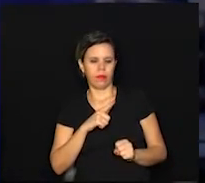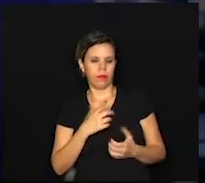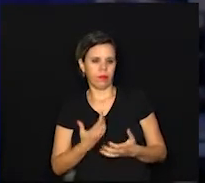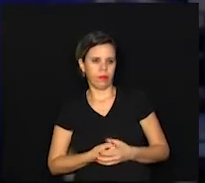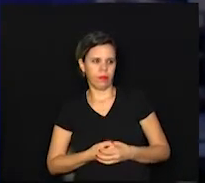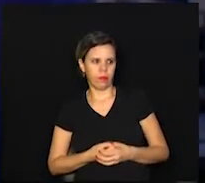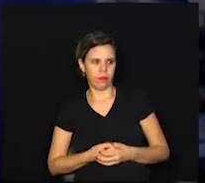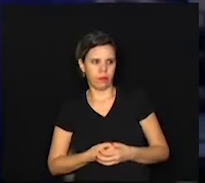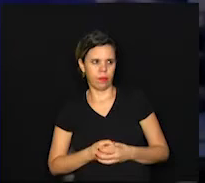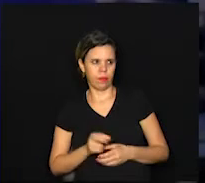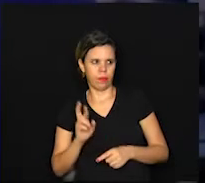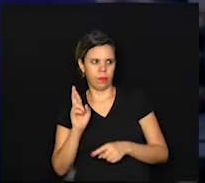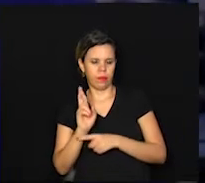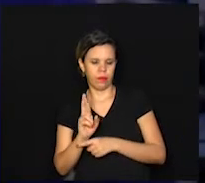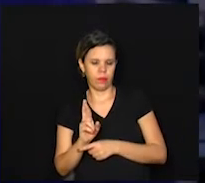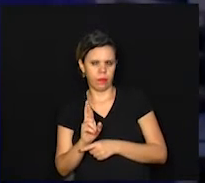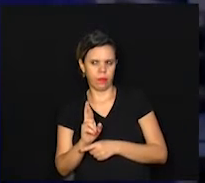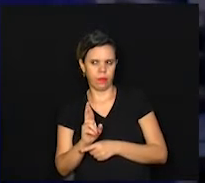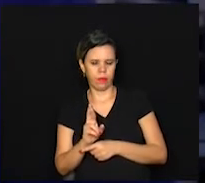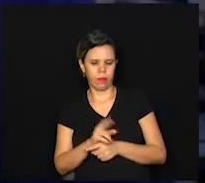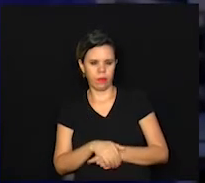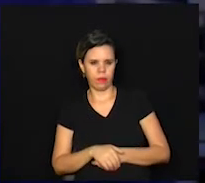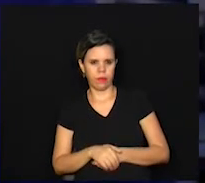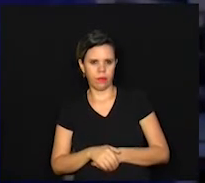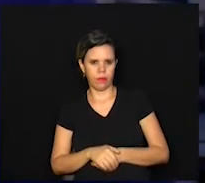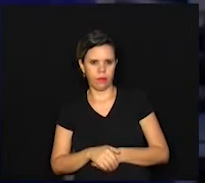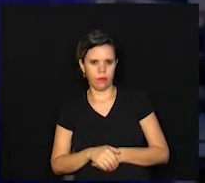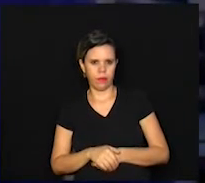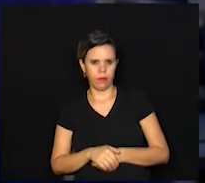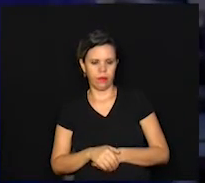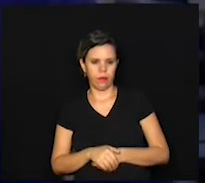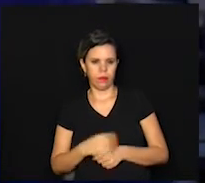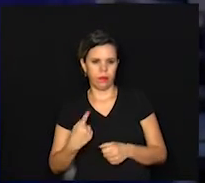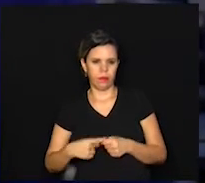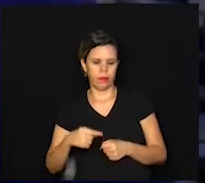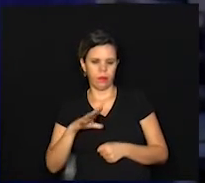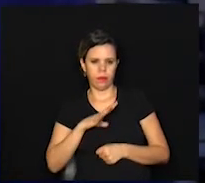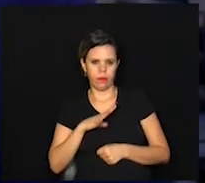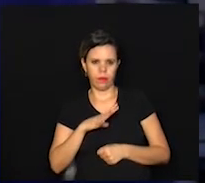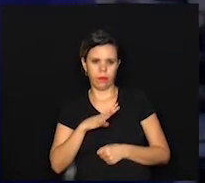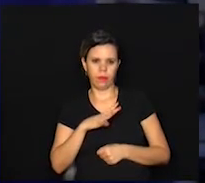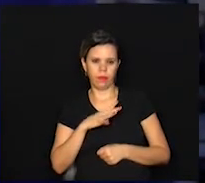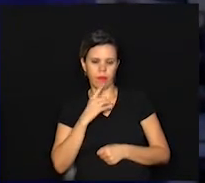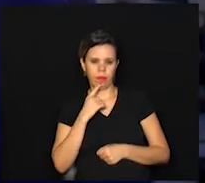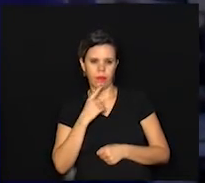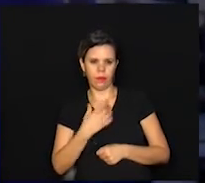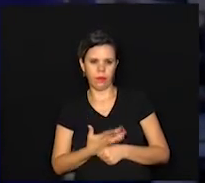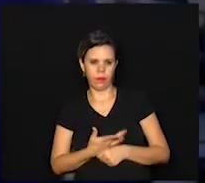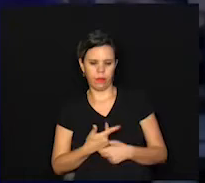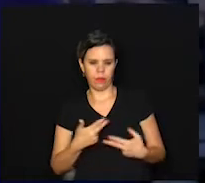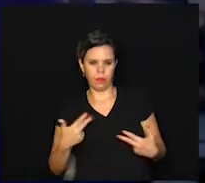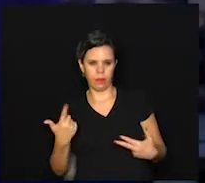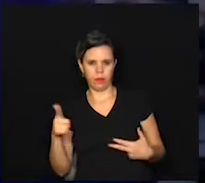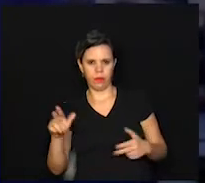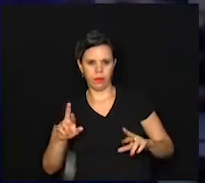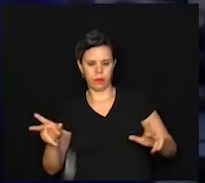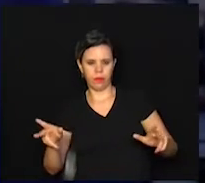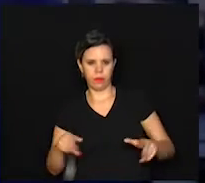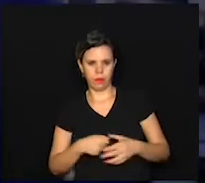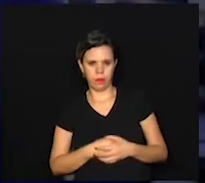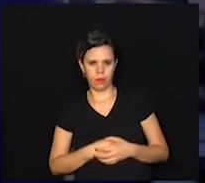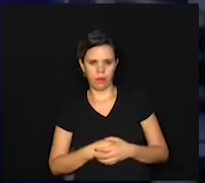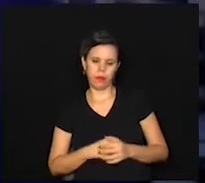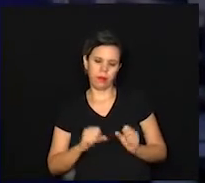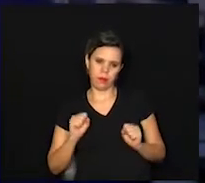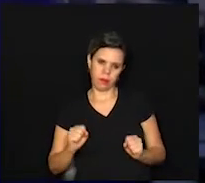uma referência apenas, porque é evidente que em nível municipal a coisa é o outro mundo, né? Mas